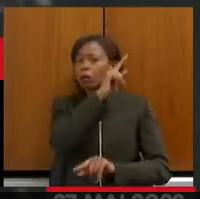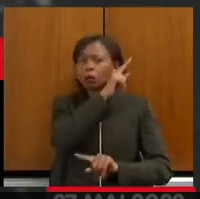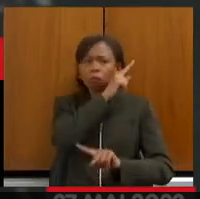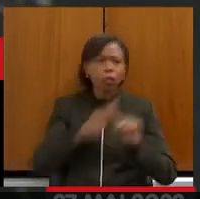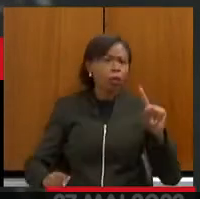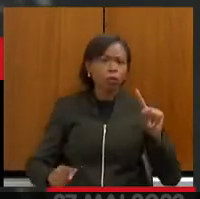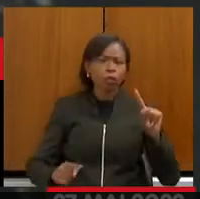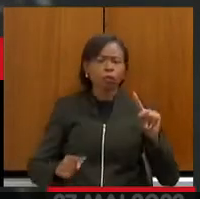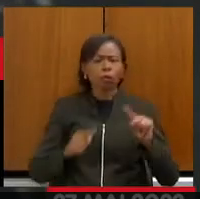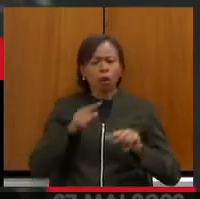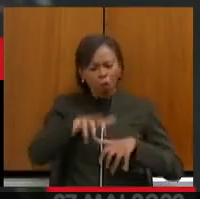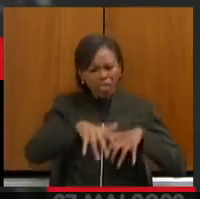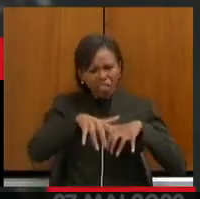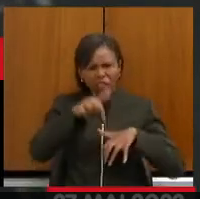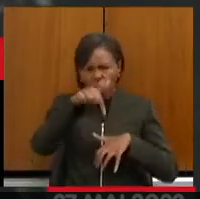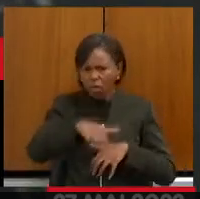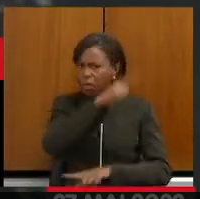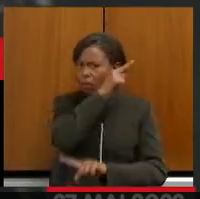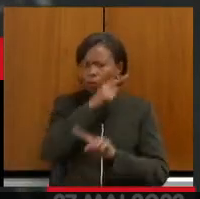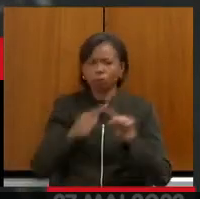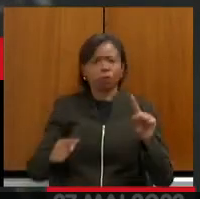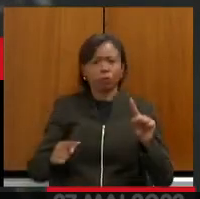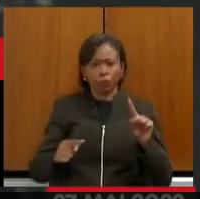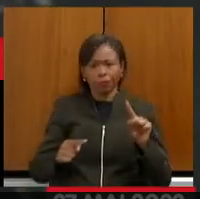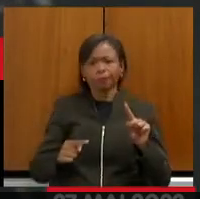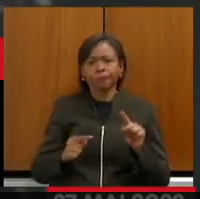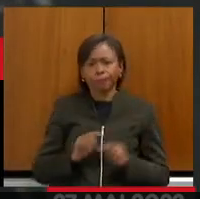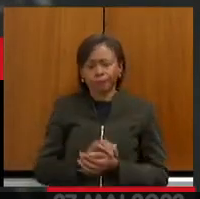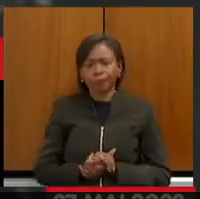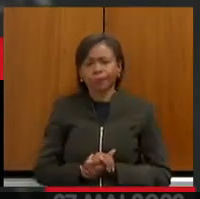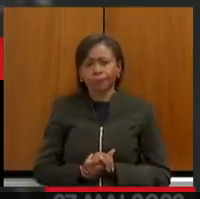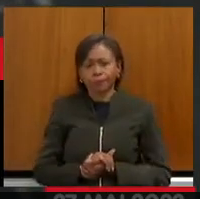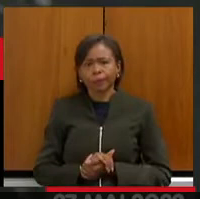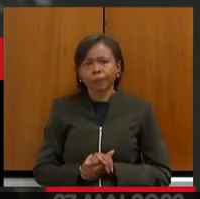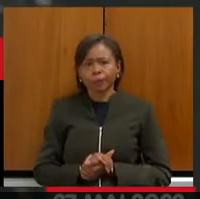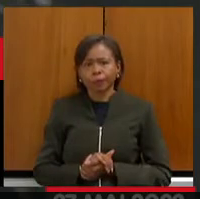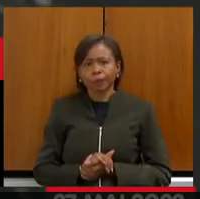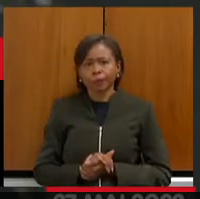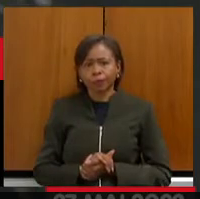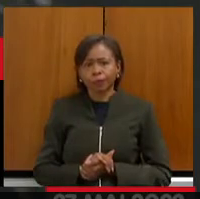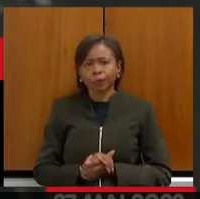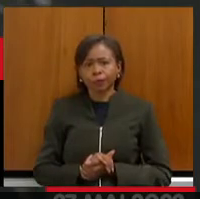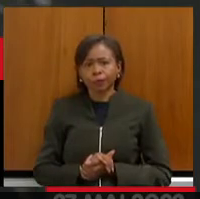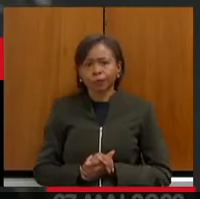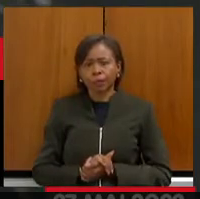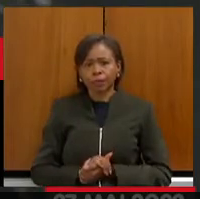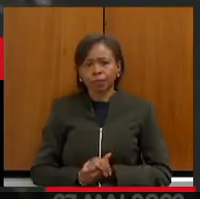aqui não mineração aqui não nós queremos